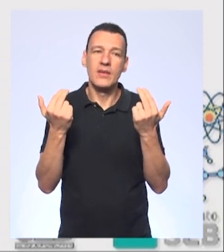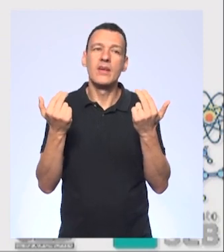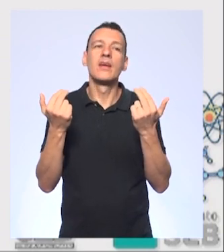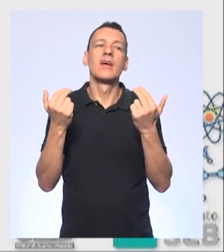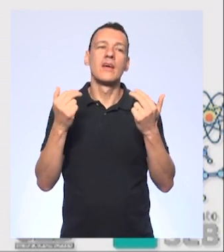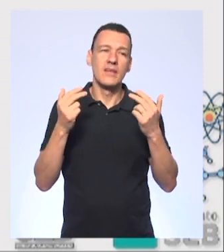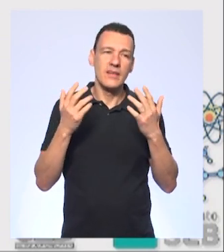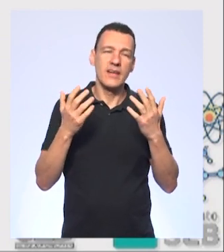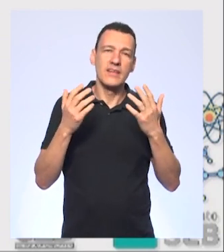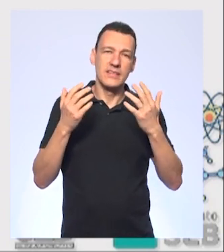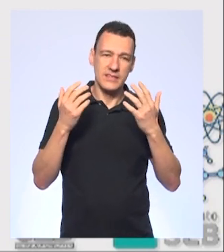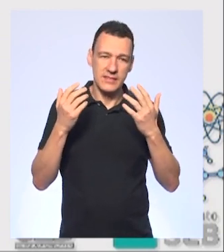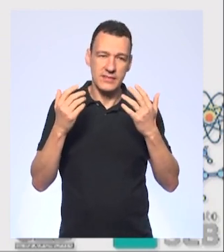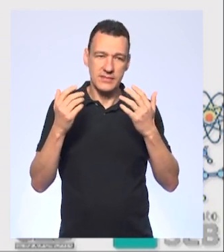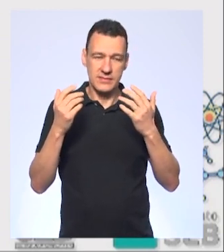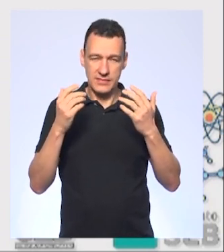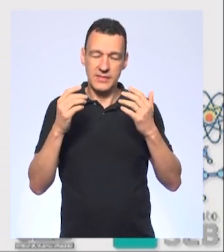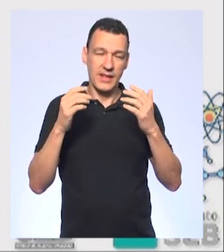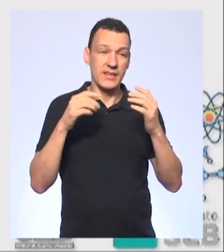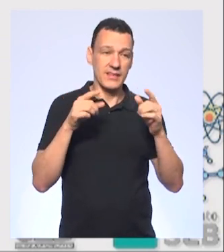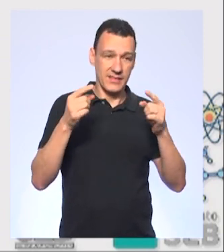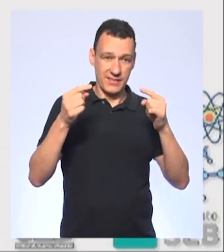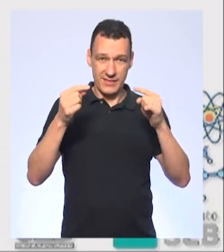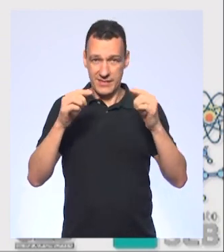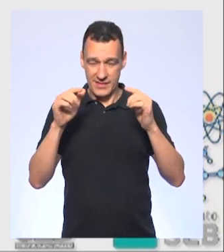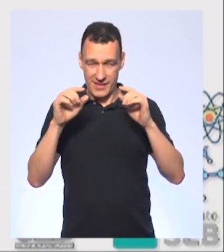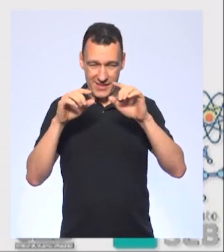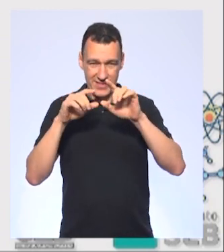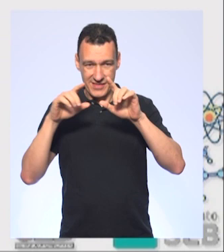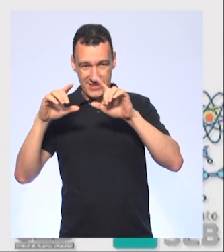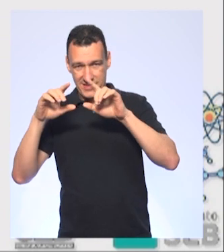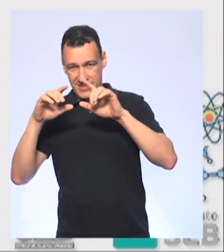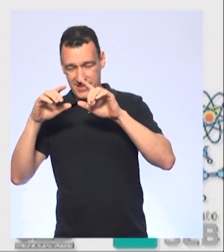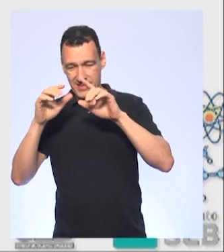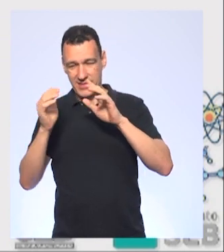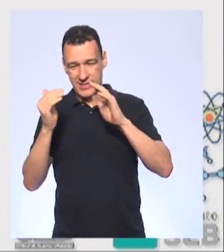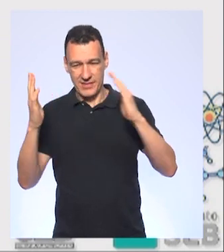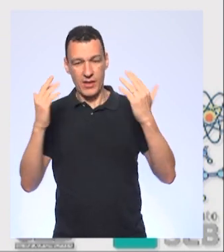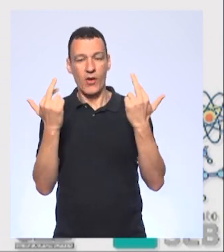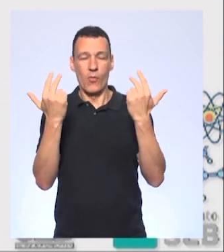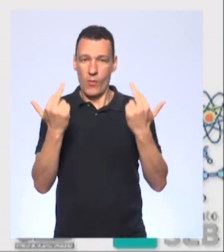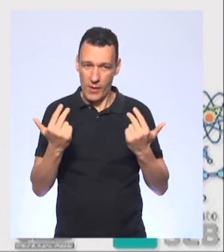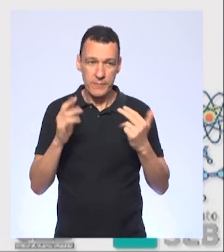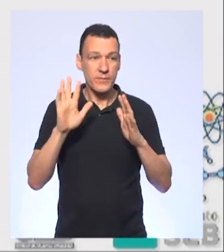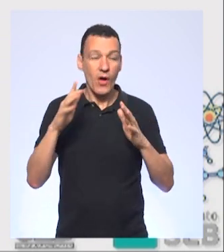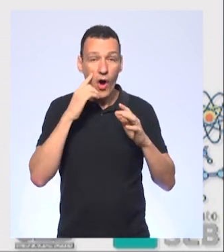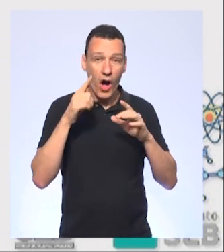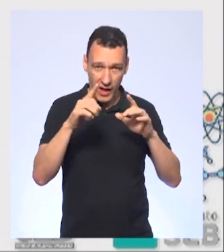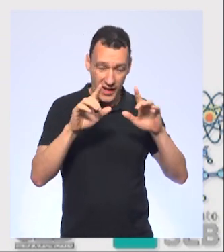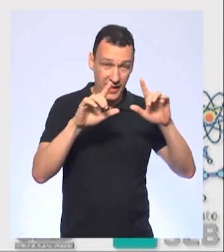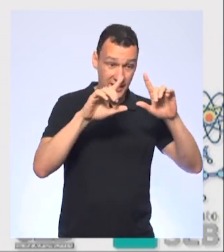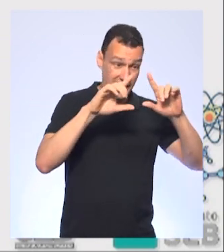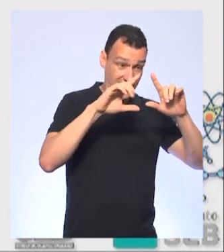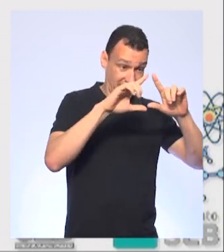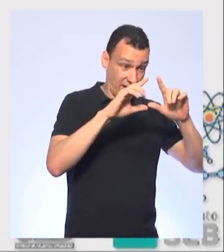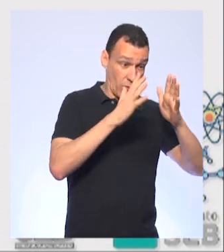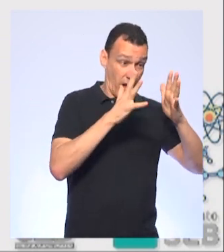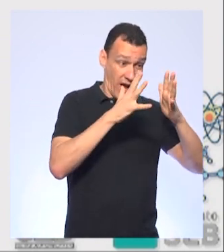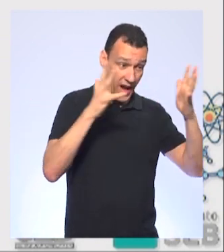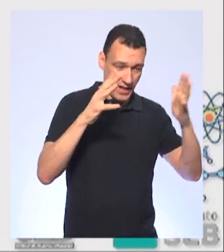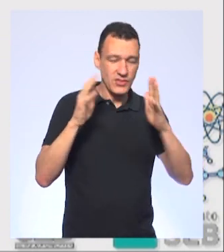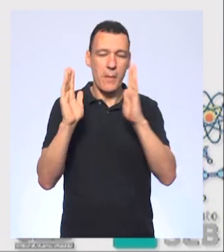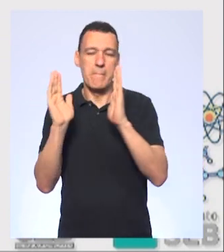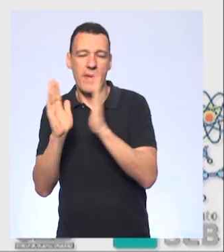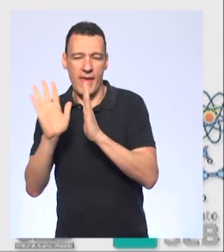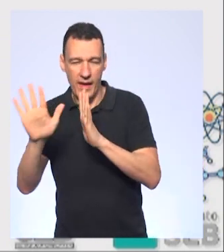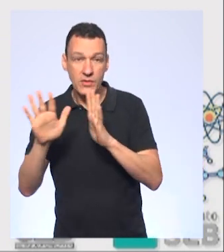serão proporcionais. Observa aqui na tela, você tem um triângulo grande e um triângulo pequeno. Olha para dentro dele. Os ângulos internos